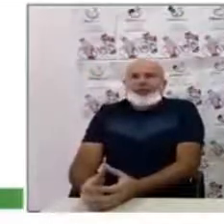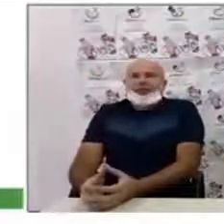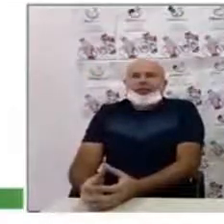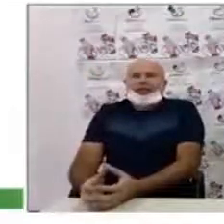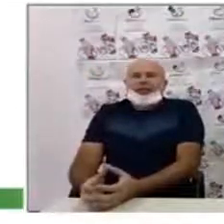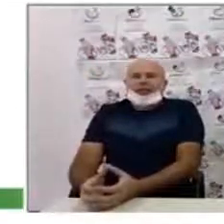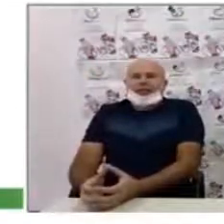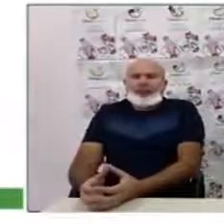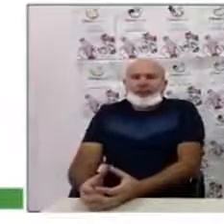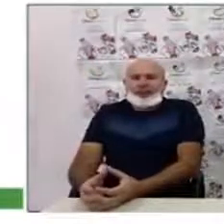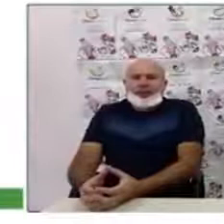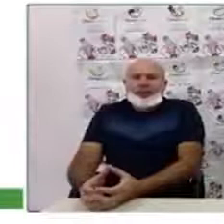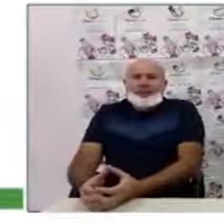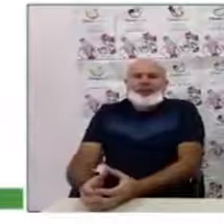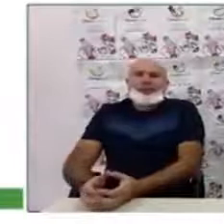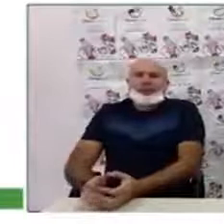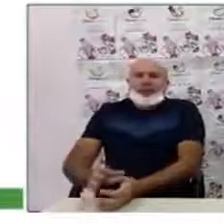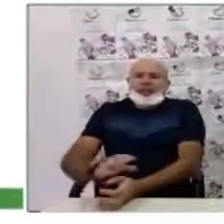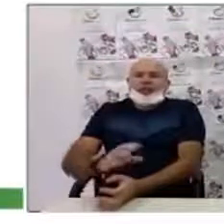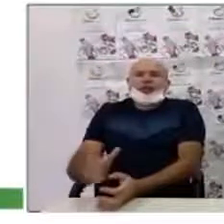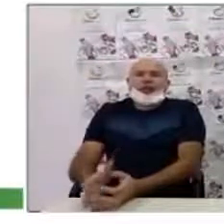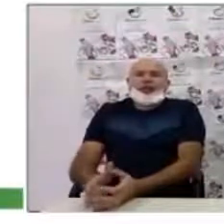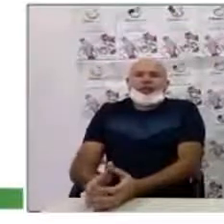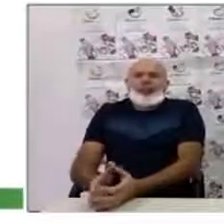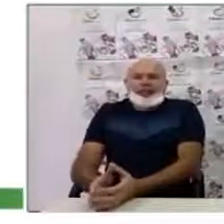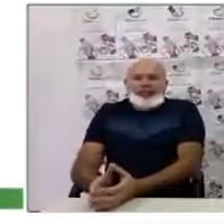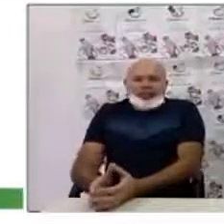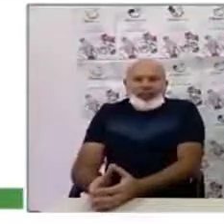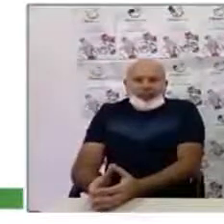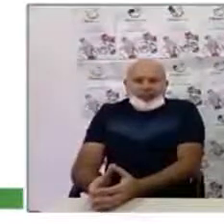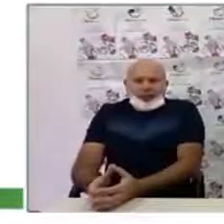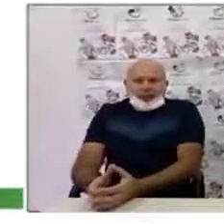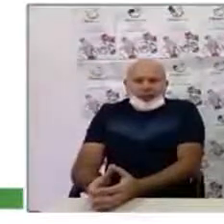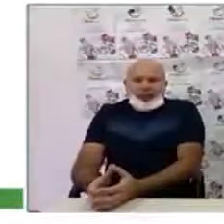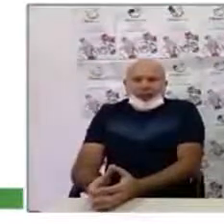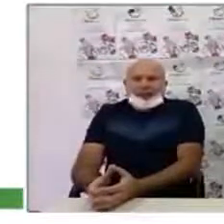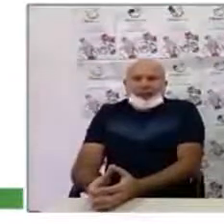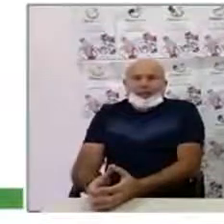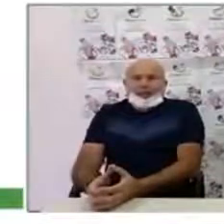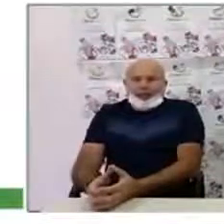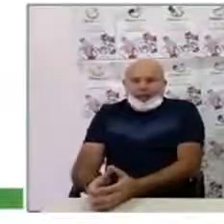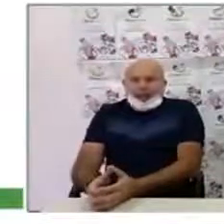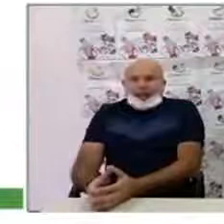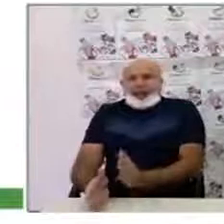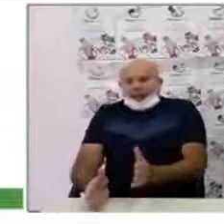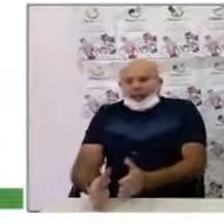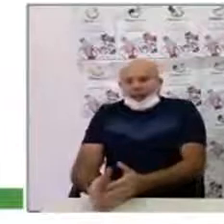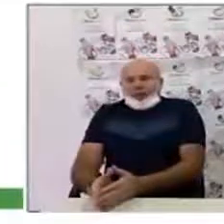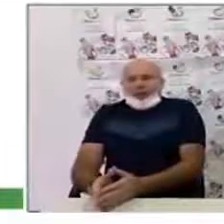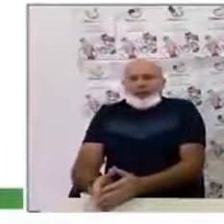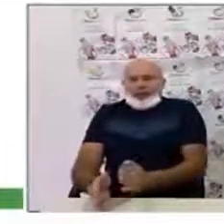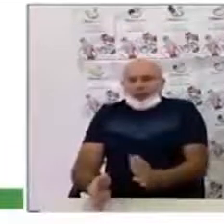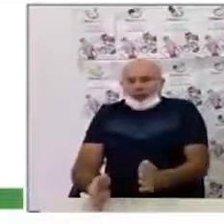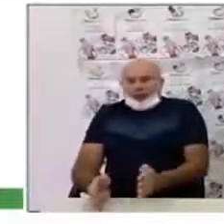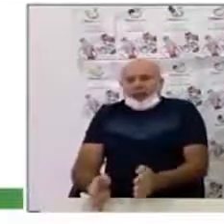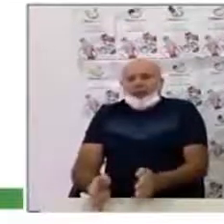Então seria uma esfera positiva, maciça, incrustada de cargas negativas sobre ele para dar estabilidade. Então aquele exemplo que eu falei,